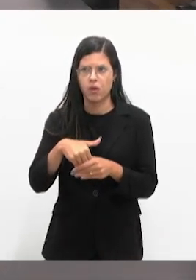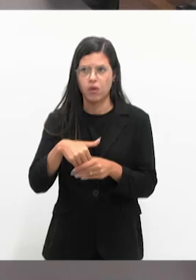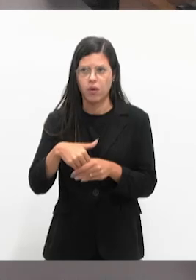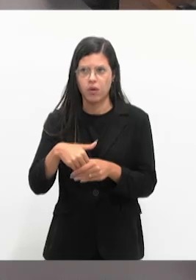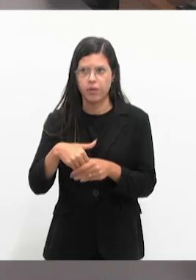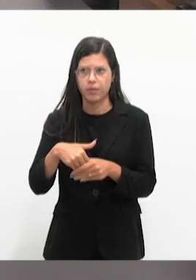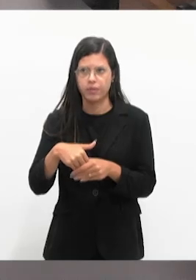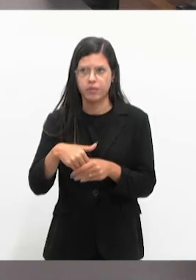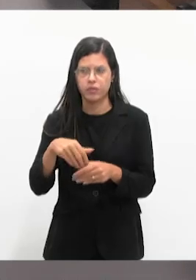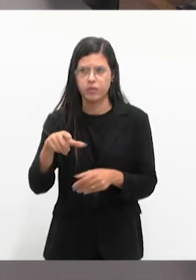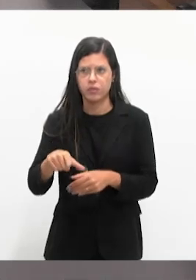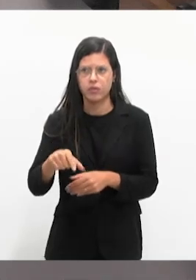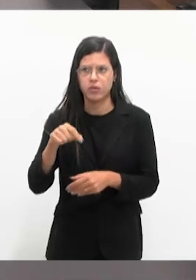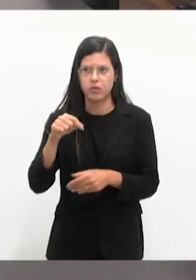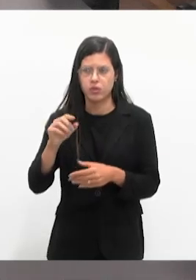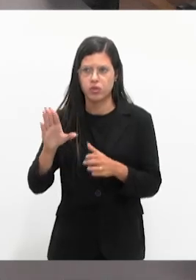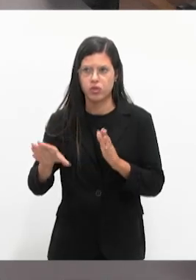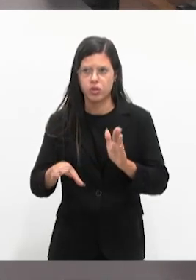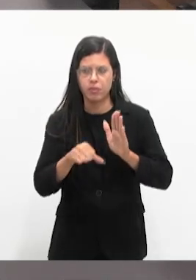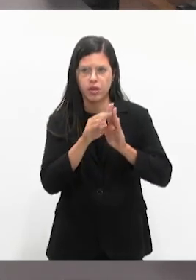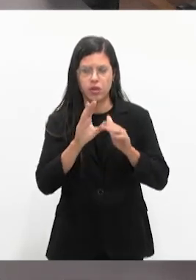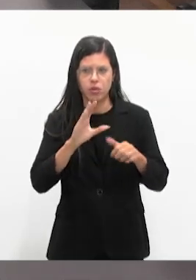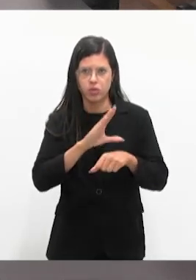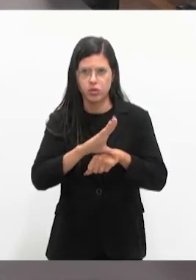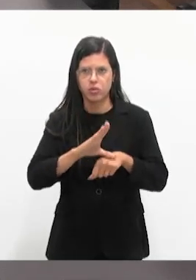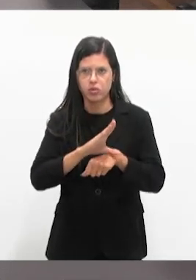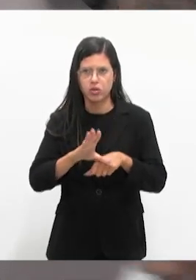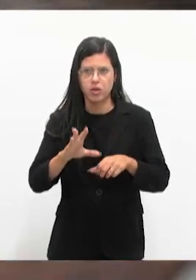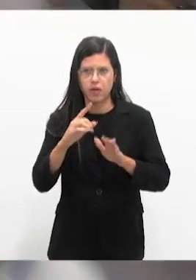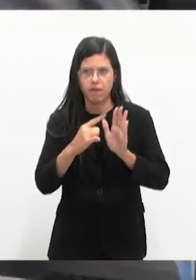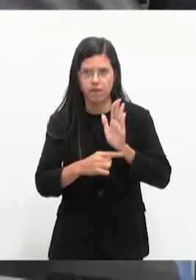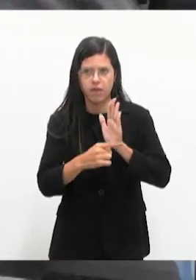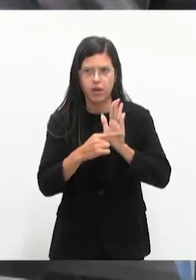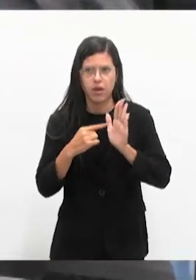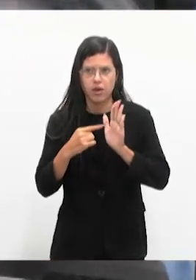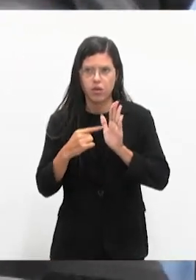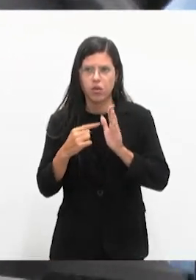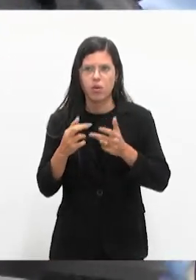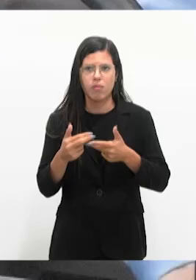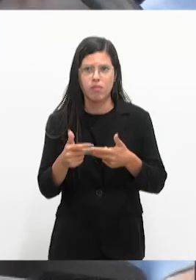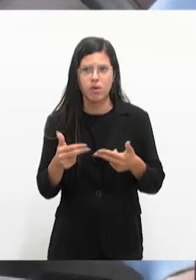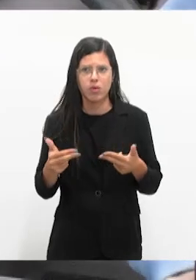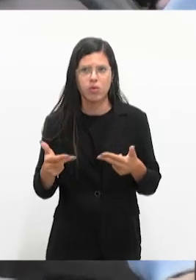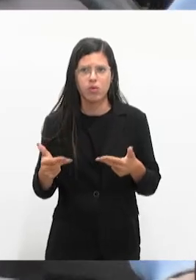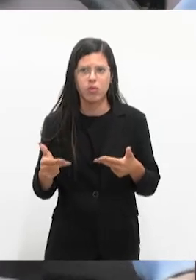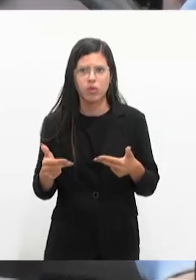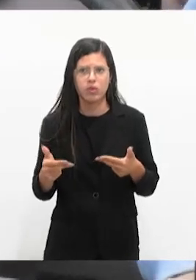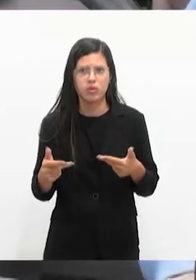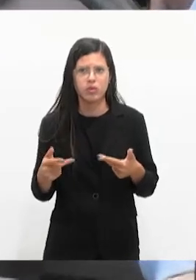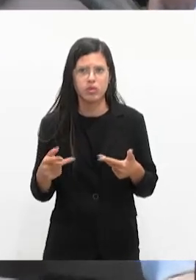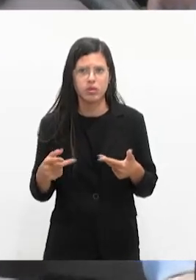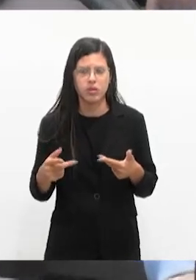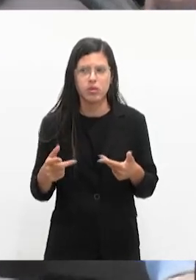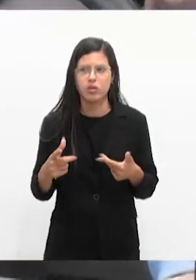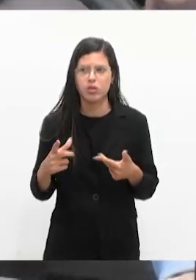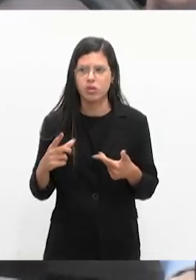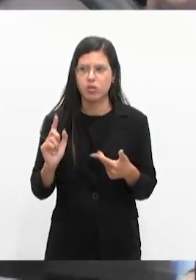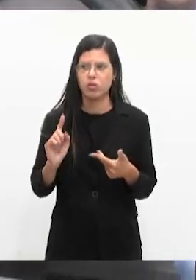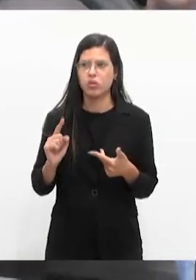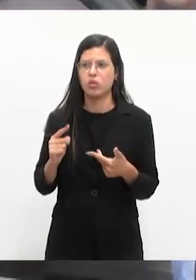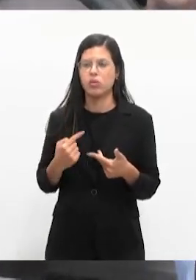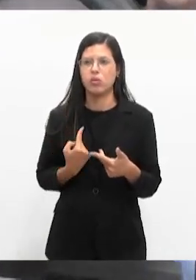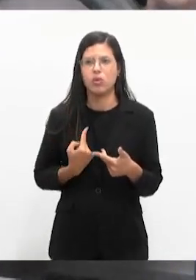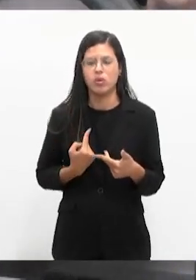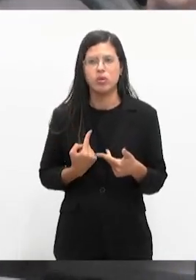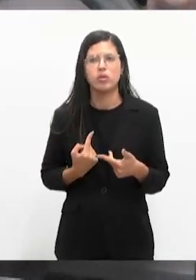presidente da Comissão de Emendas Constitucionais e Vetos. E isso é uma questão que a gente estava já